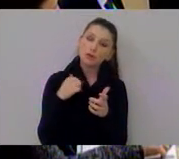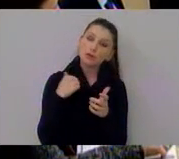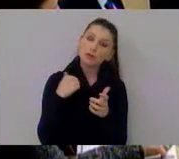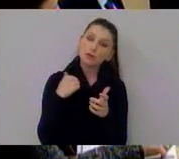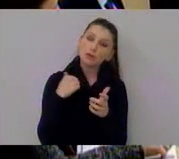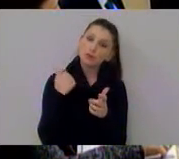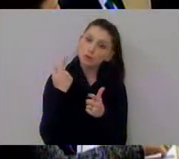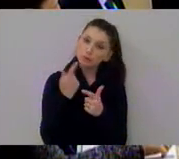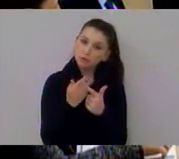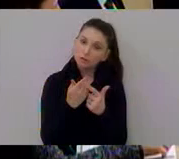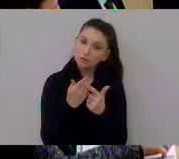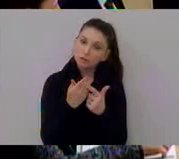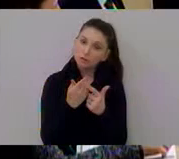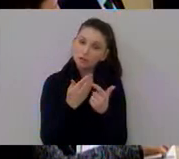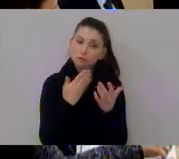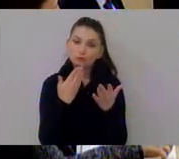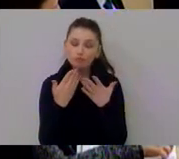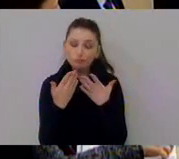primeiramente,